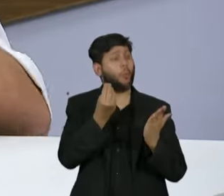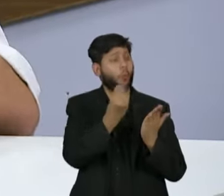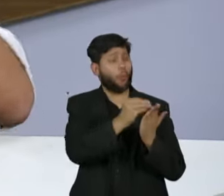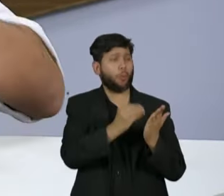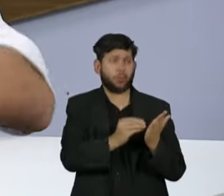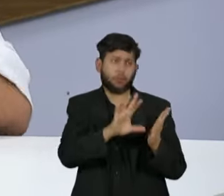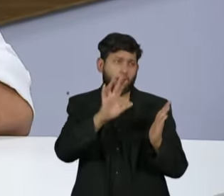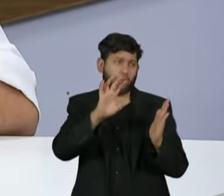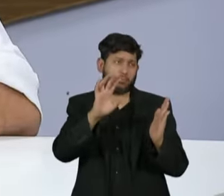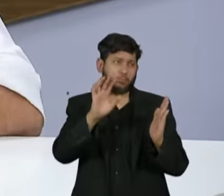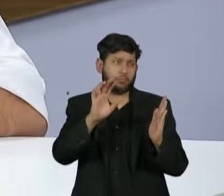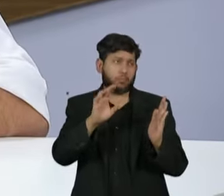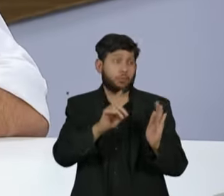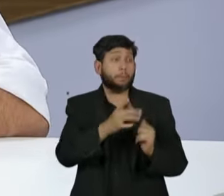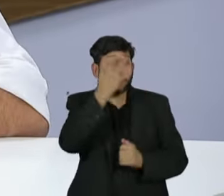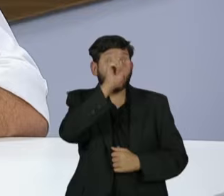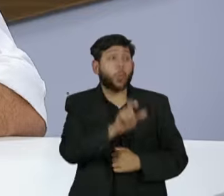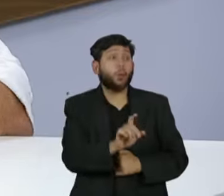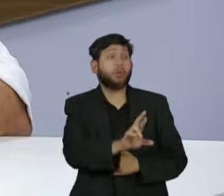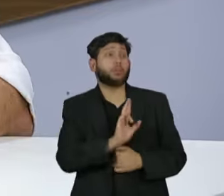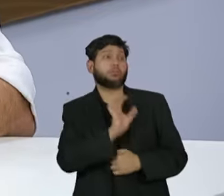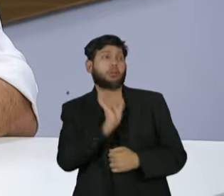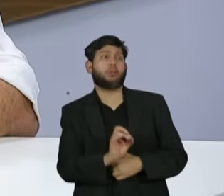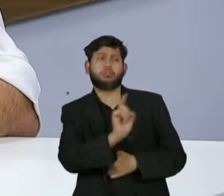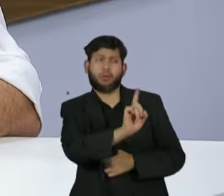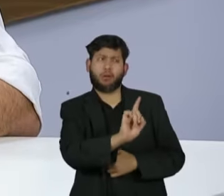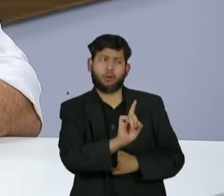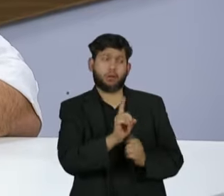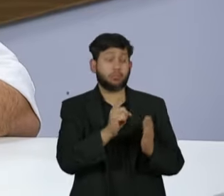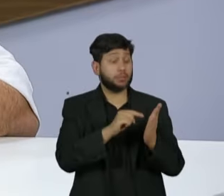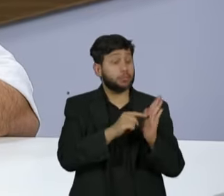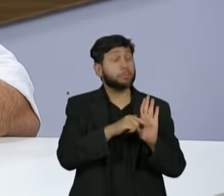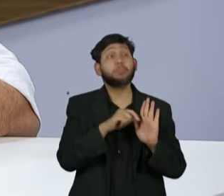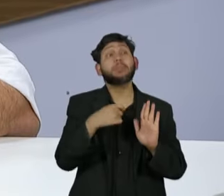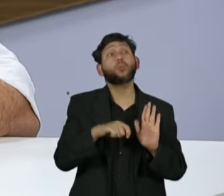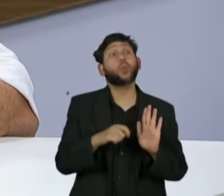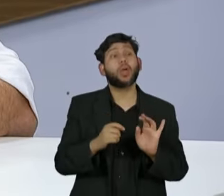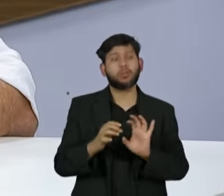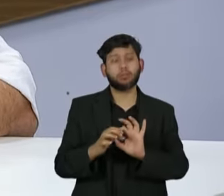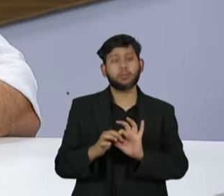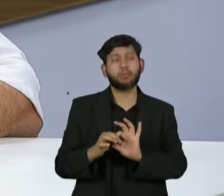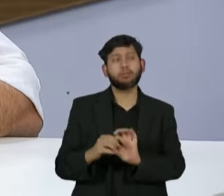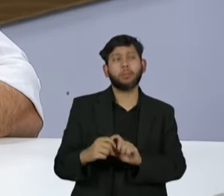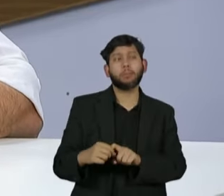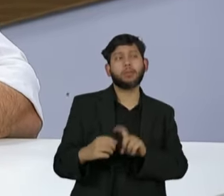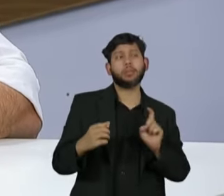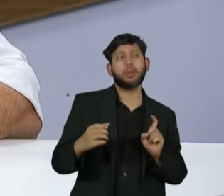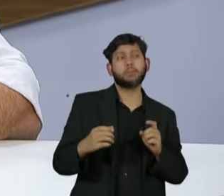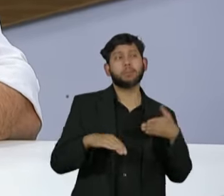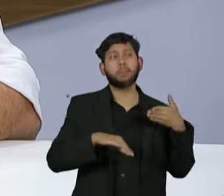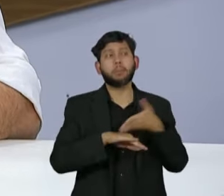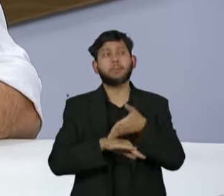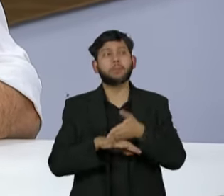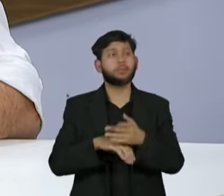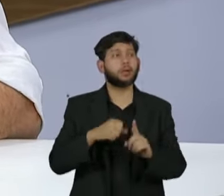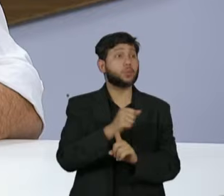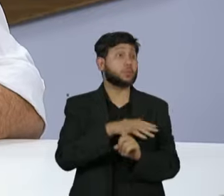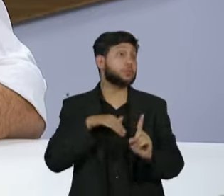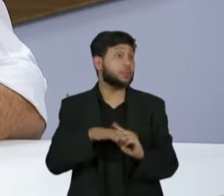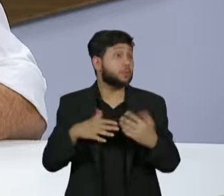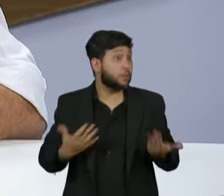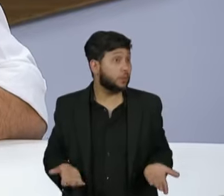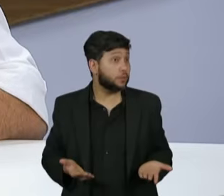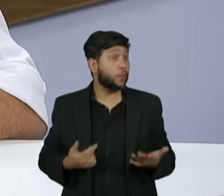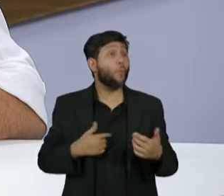a gente não precisa que discutir quem que vai ser né mas ele seria o quê ele seria independente ele teria participação na sociedade Quais são os